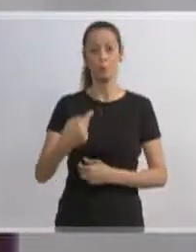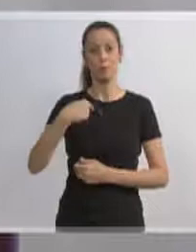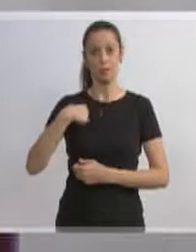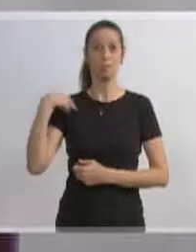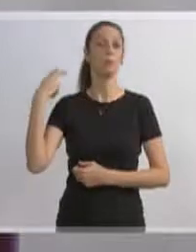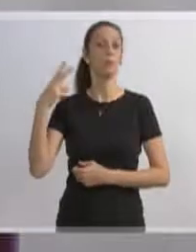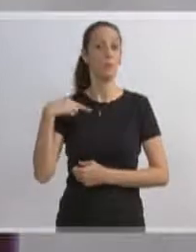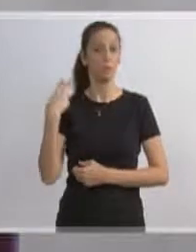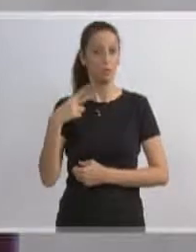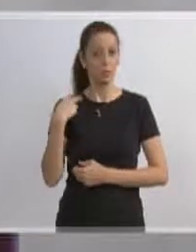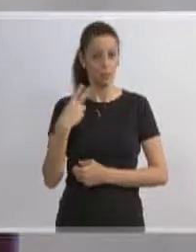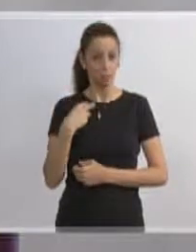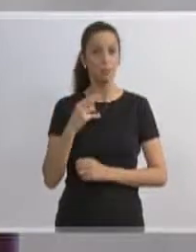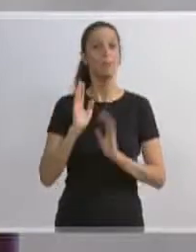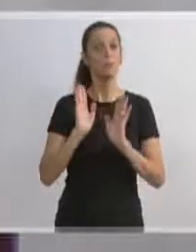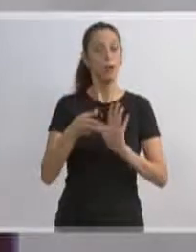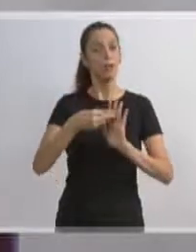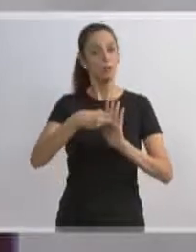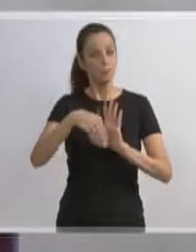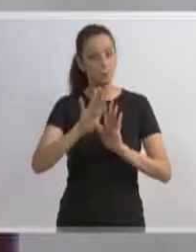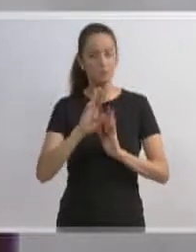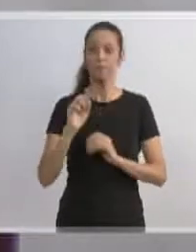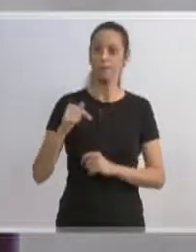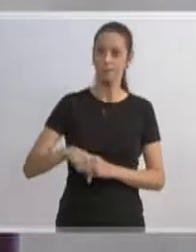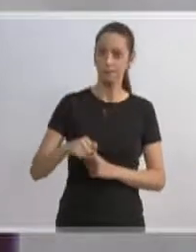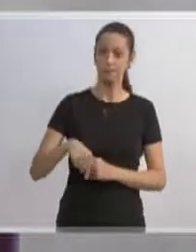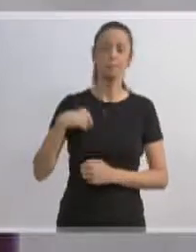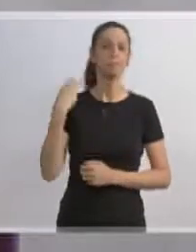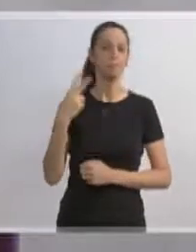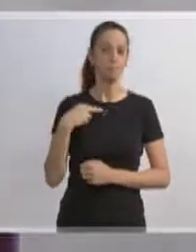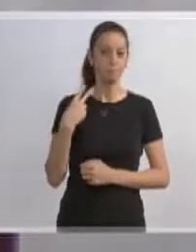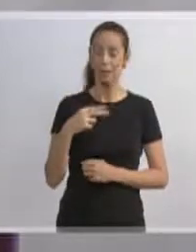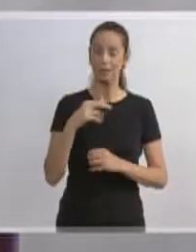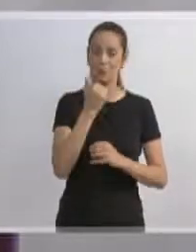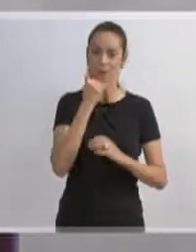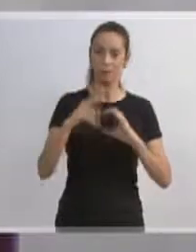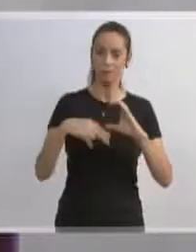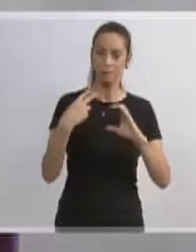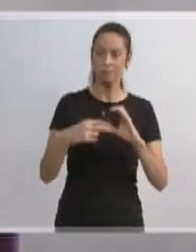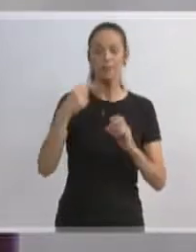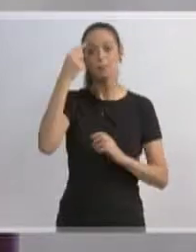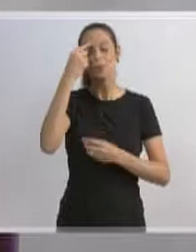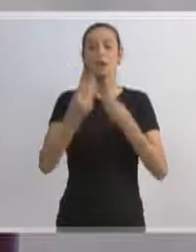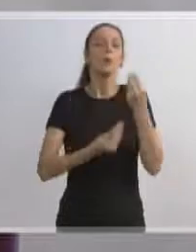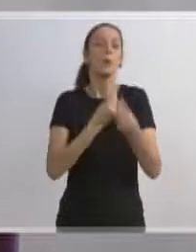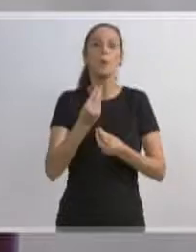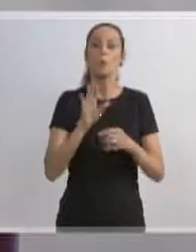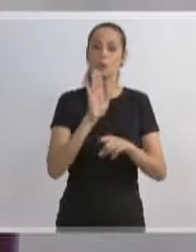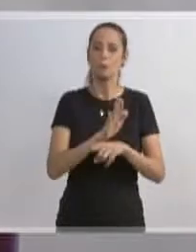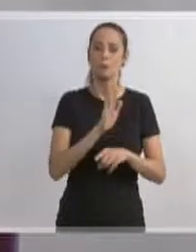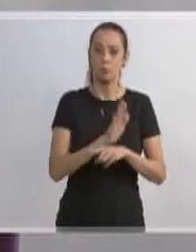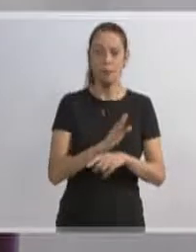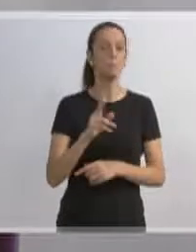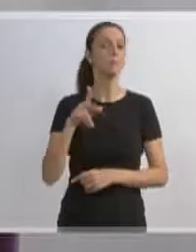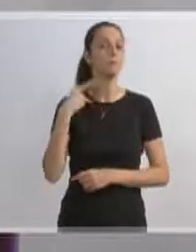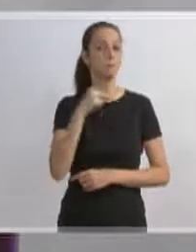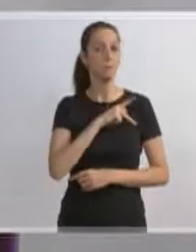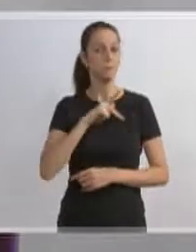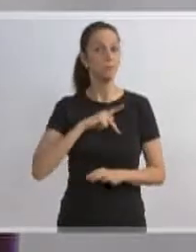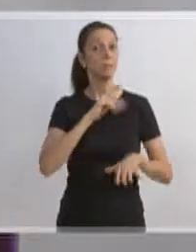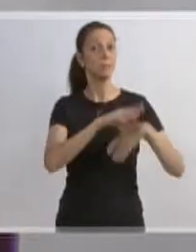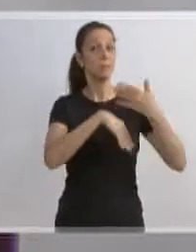vereador, eu fiz algumas indicações nessa casa pensando em como que a gente vai ajudar nesse desenvolvimento da política de proteção